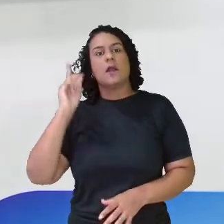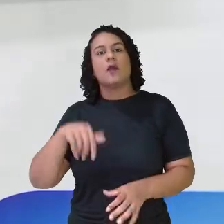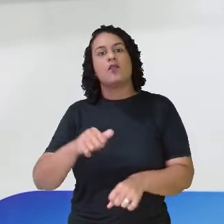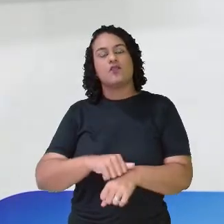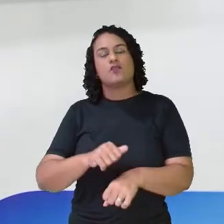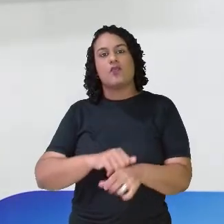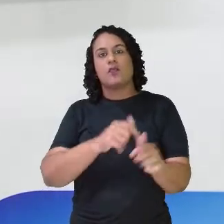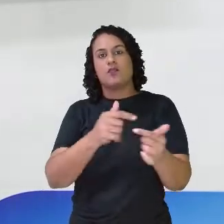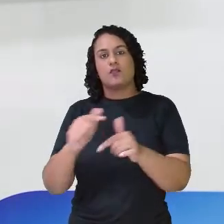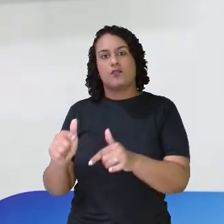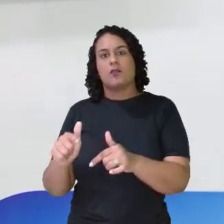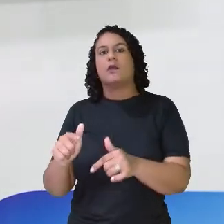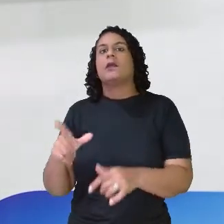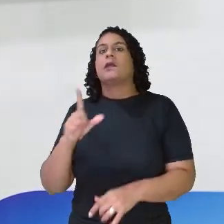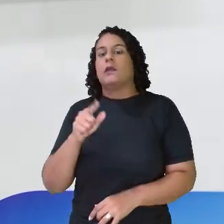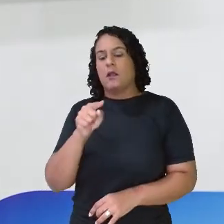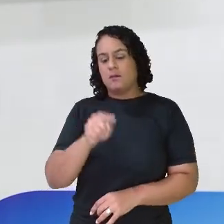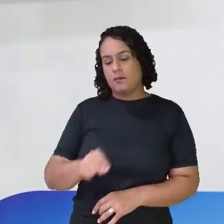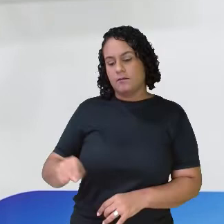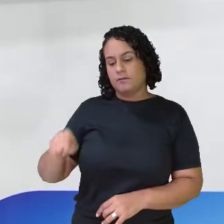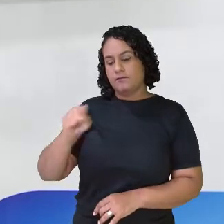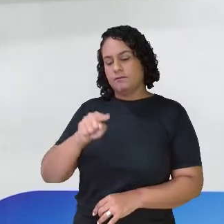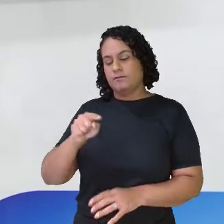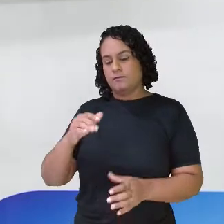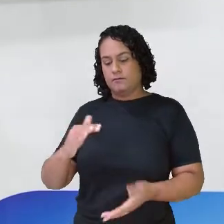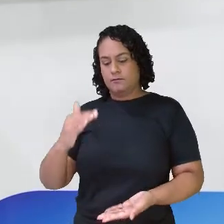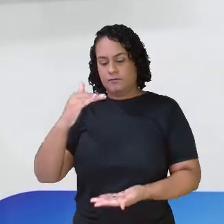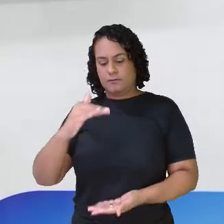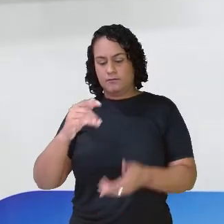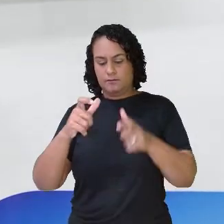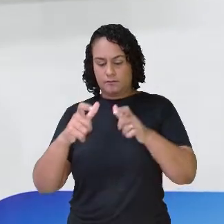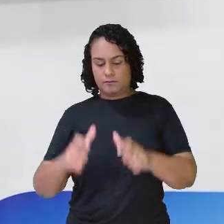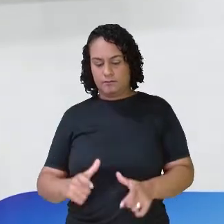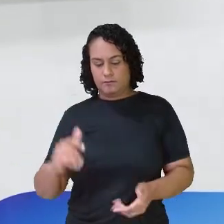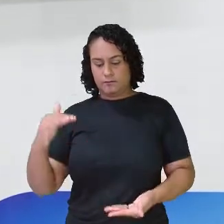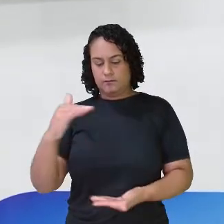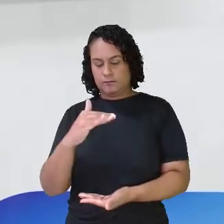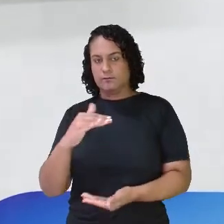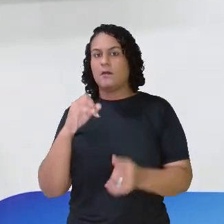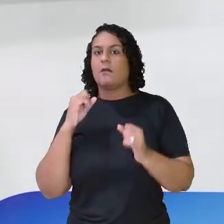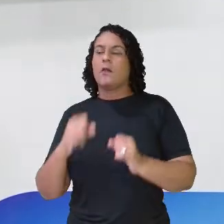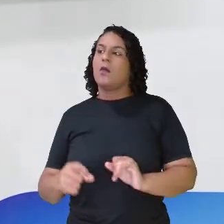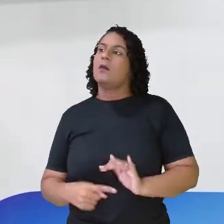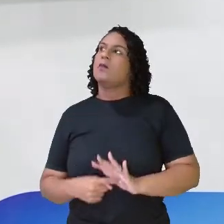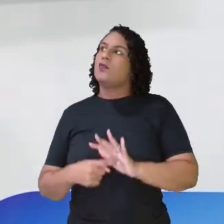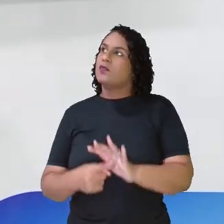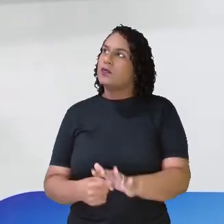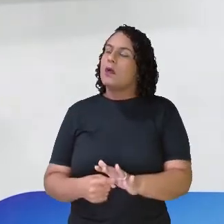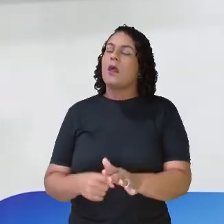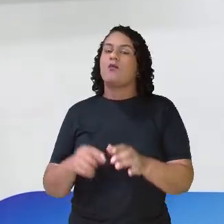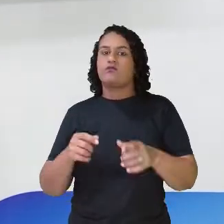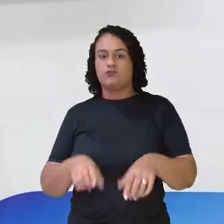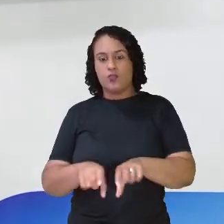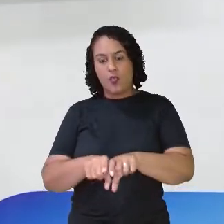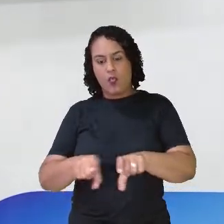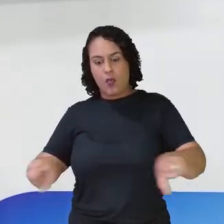que tem formato arredondado. Aí a gente pode destacar o cano por onde passa a nossa água.